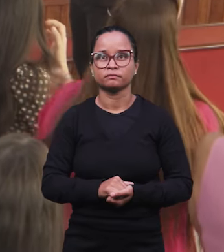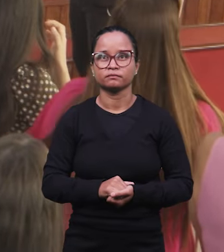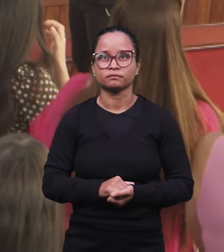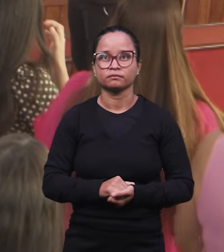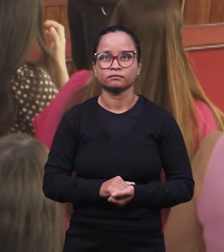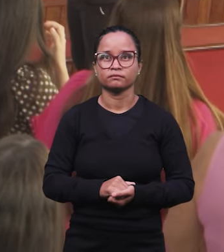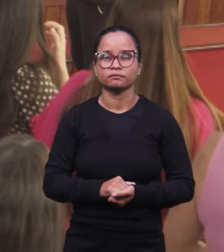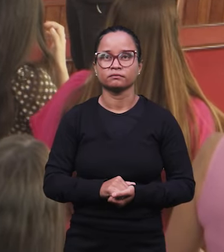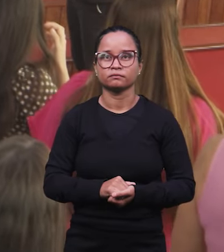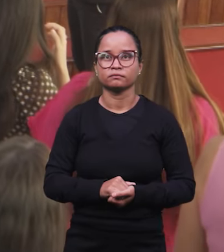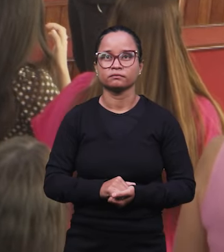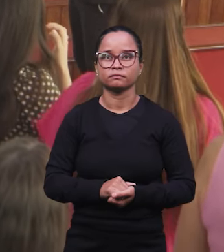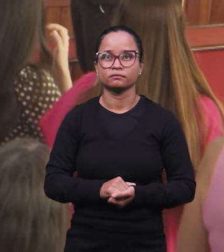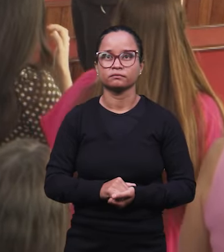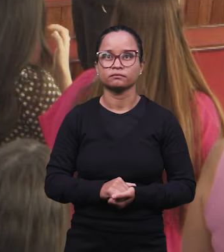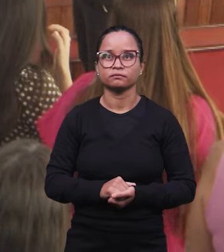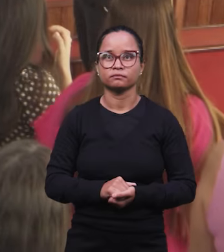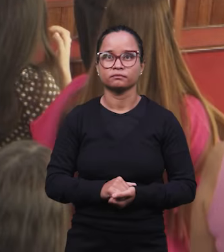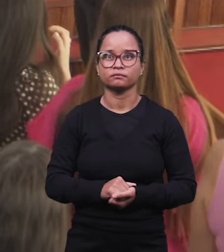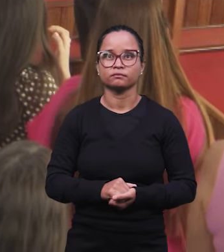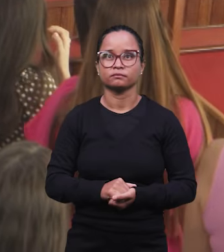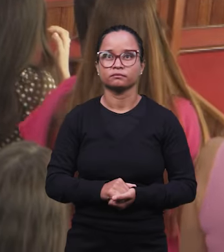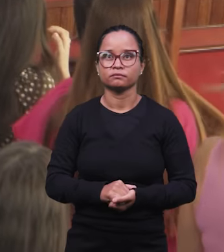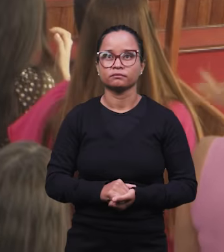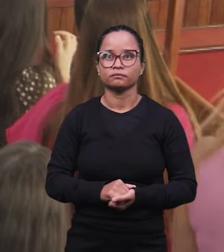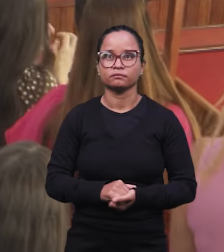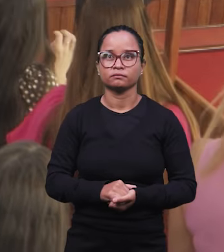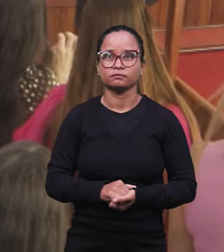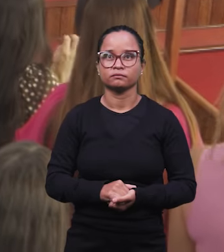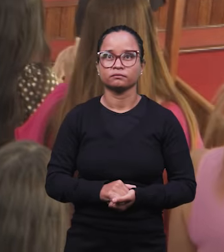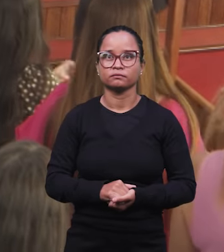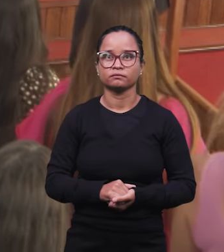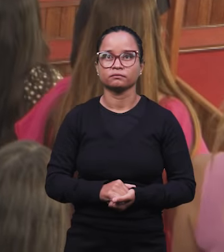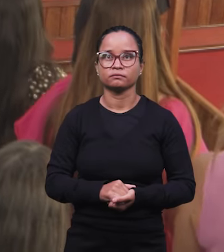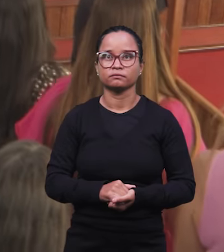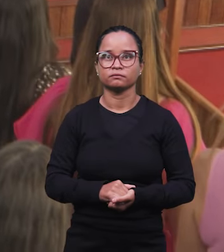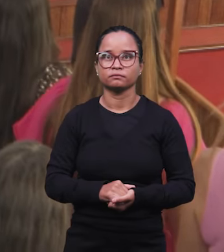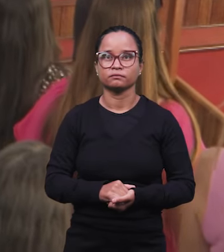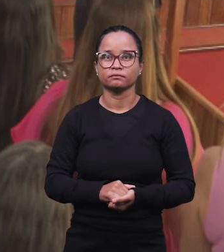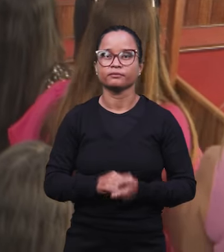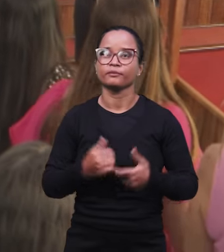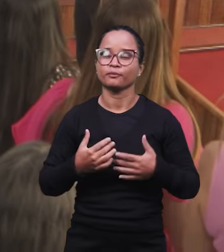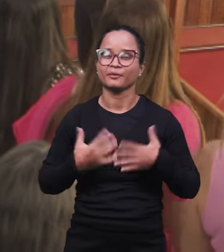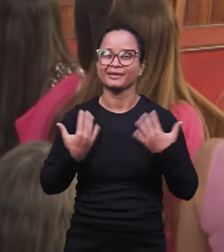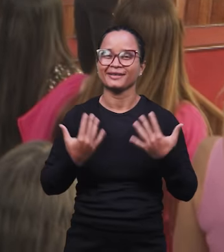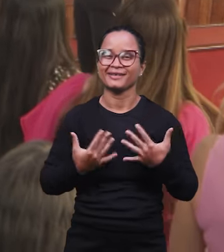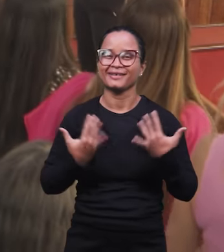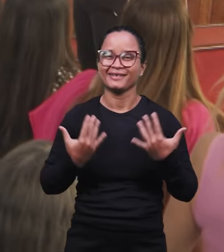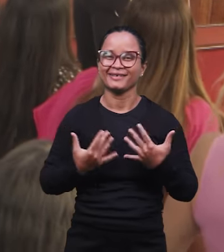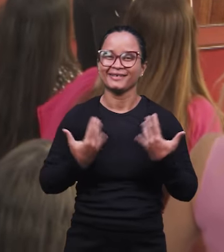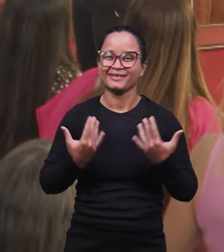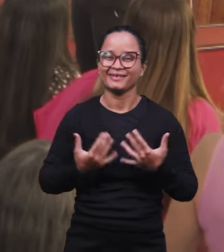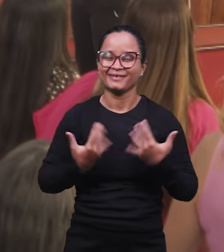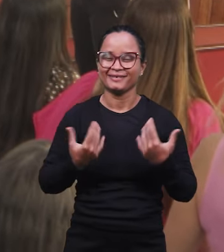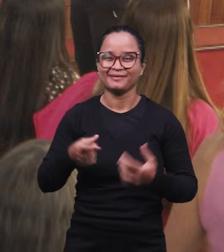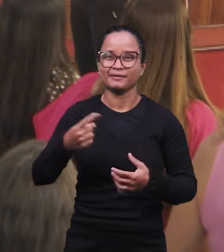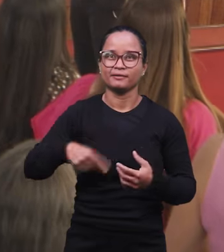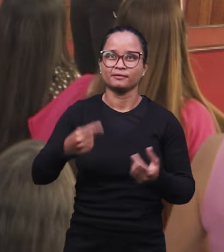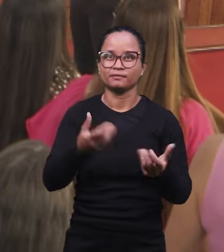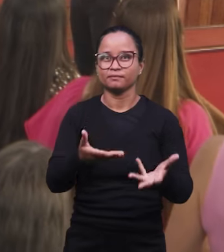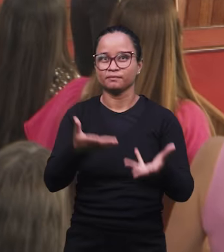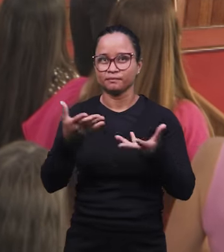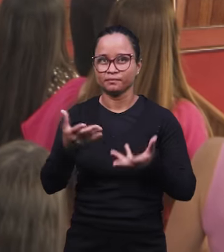presidente, vocês do Cazaquistão foram lembrados agora. Então, uma alegria muito grande para todos